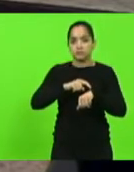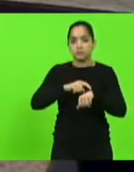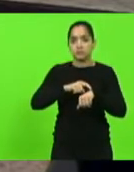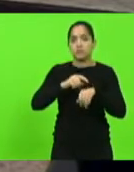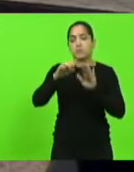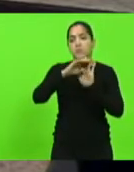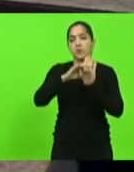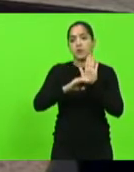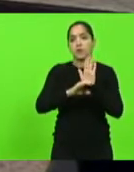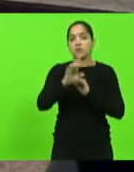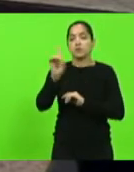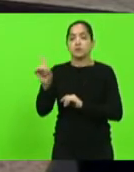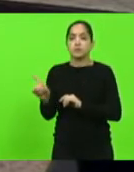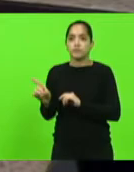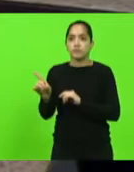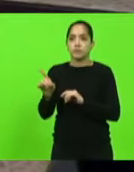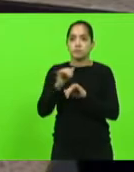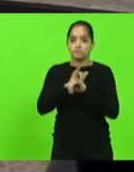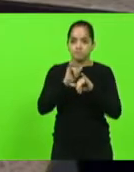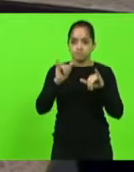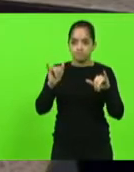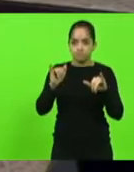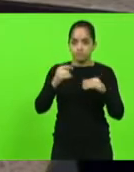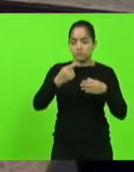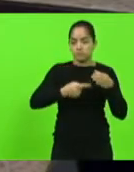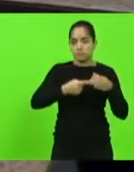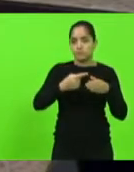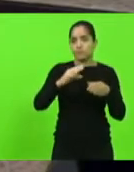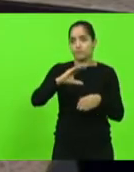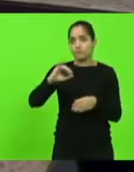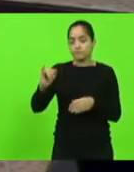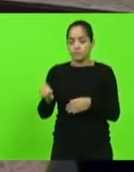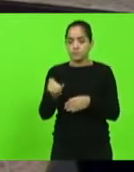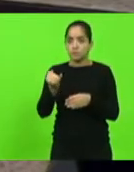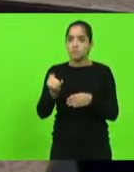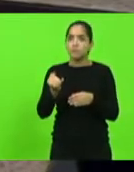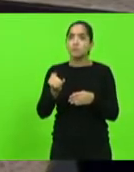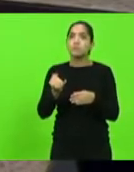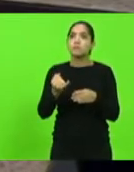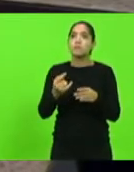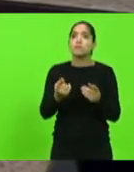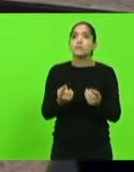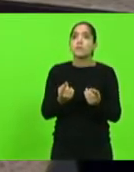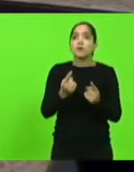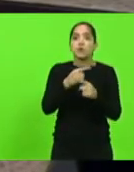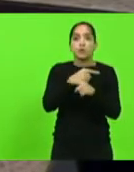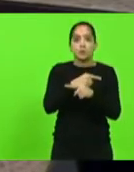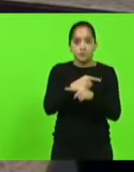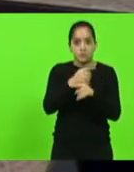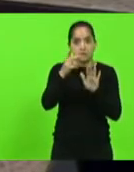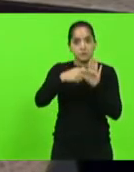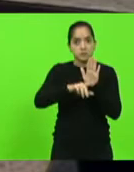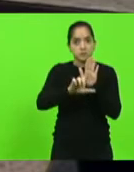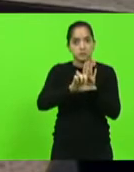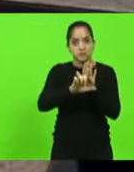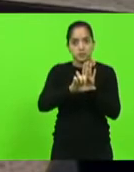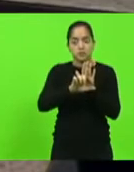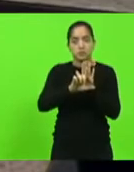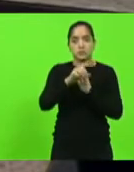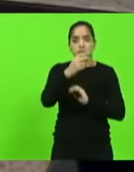do dia. O senhor presidente comunicou que a Comissão de Constituição e Justiça apresentou parecer contrário aos projetos de lei nº